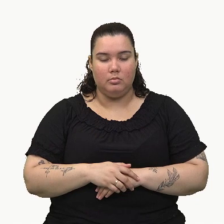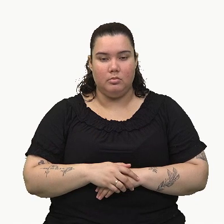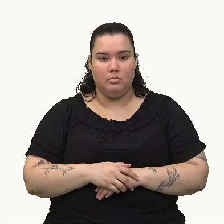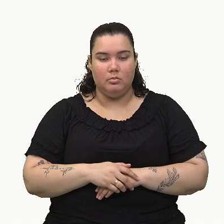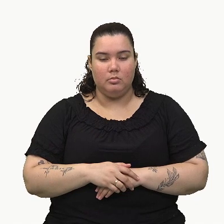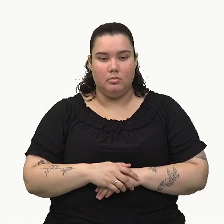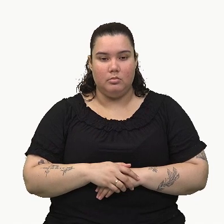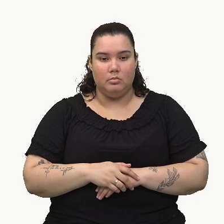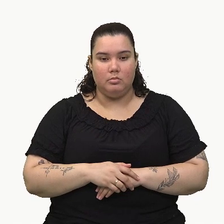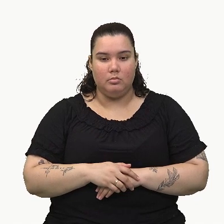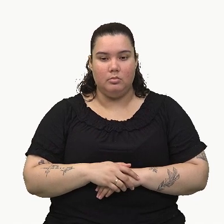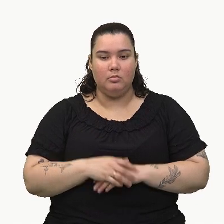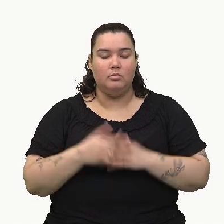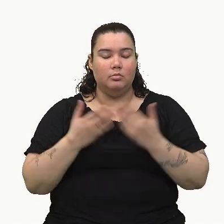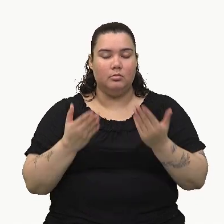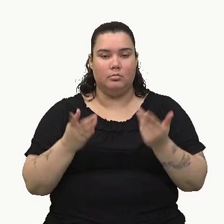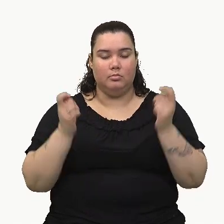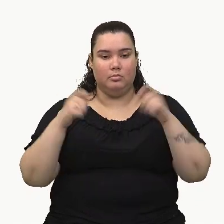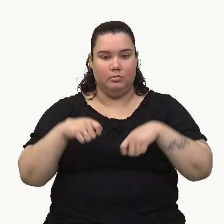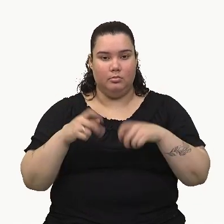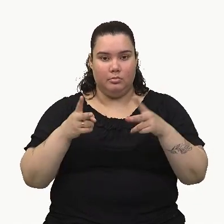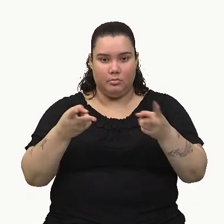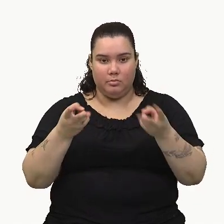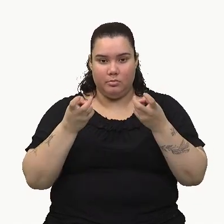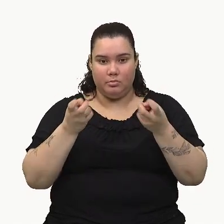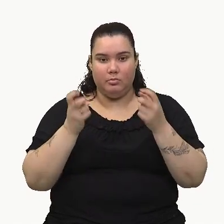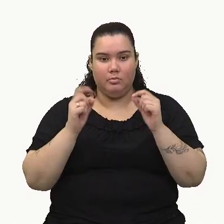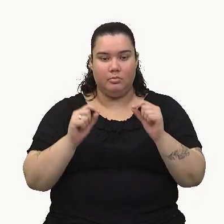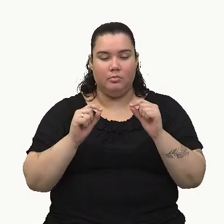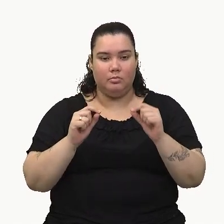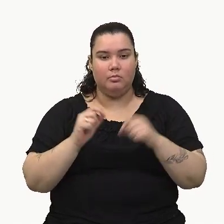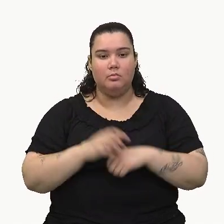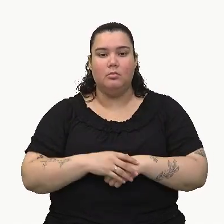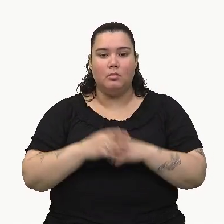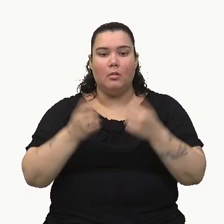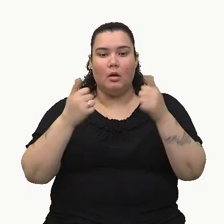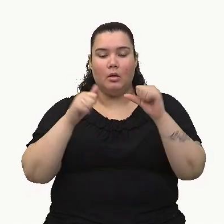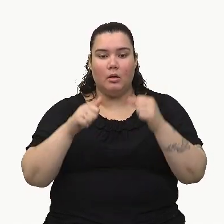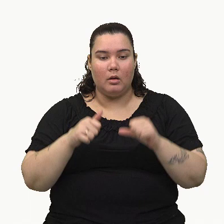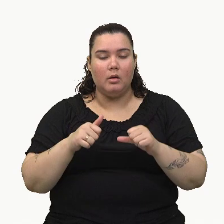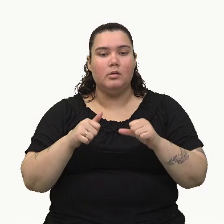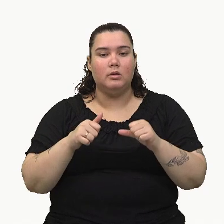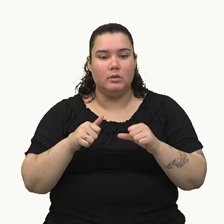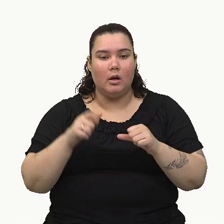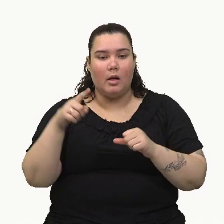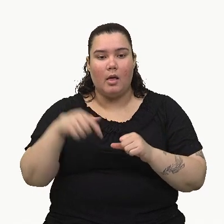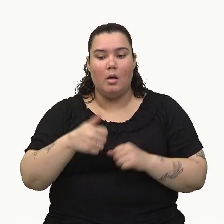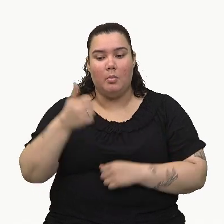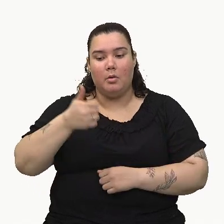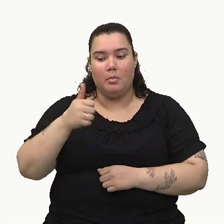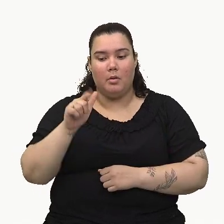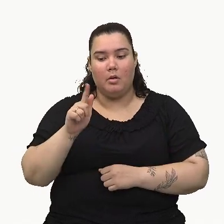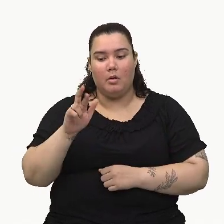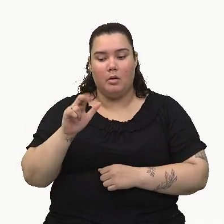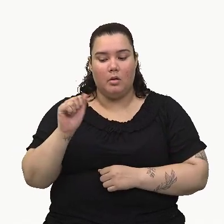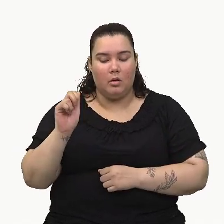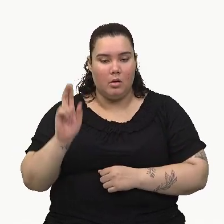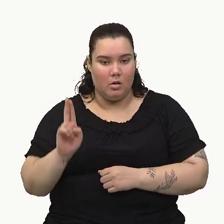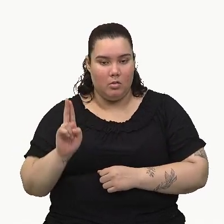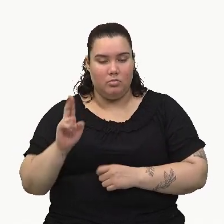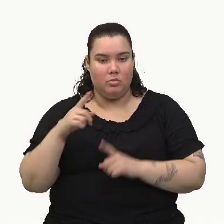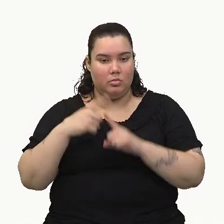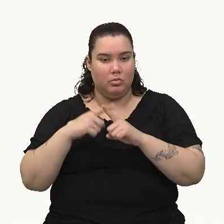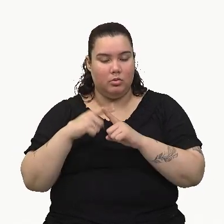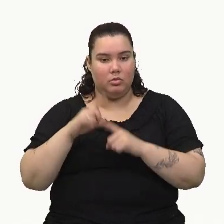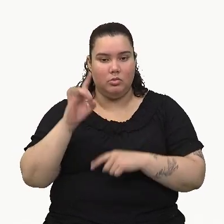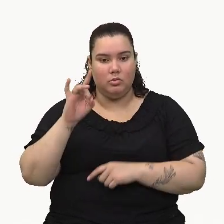essa função a gente consegue reparar, logicamente, e verificar que é uma função de primeiro grau. Por quê? Porque ela